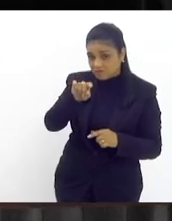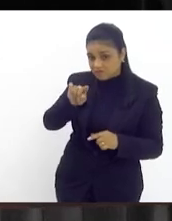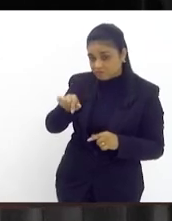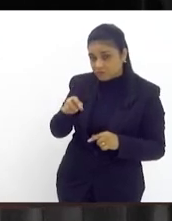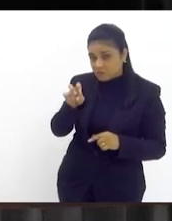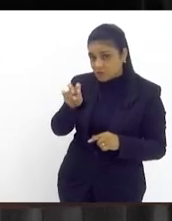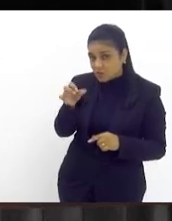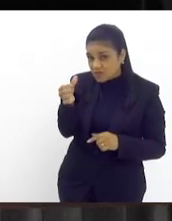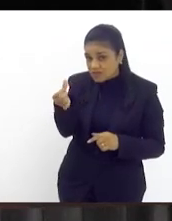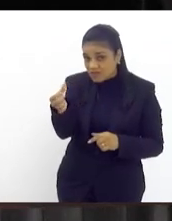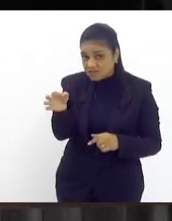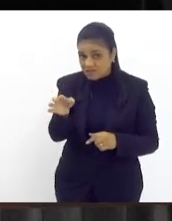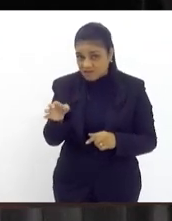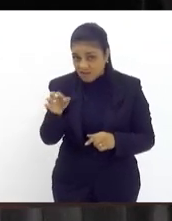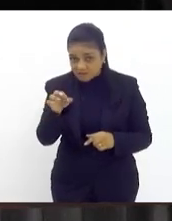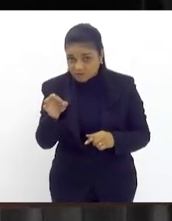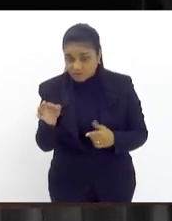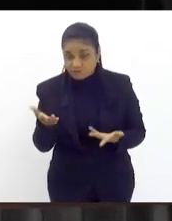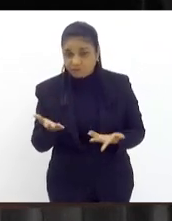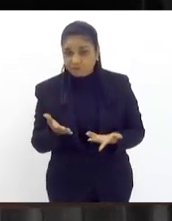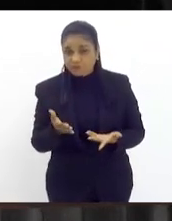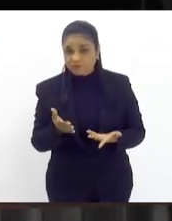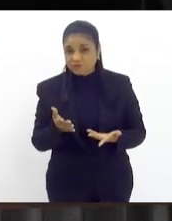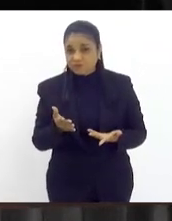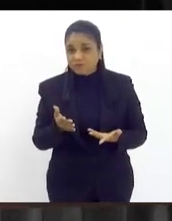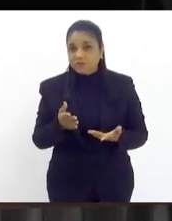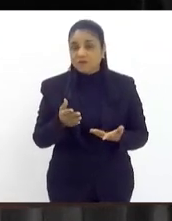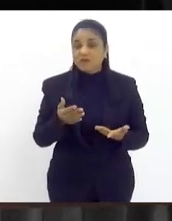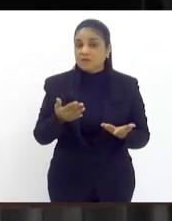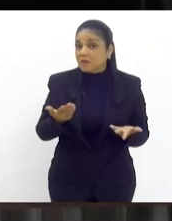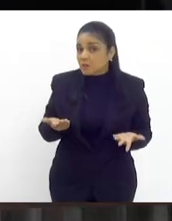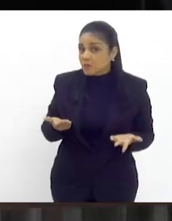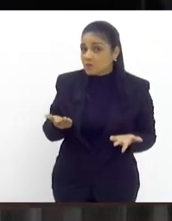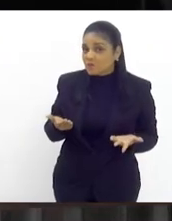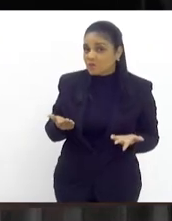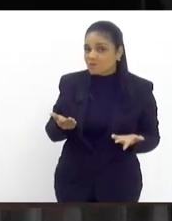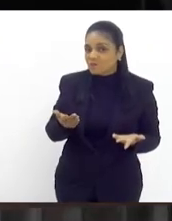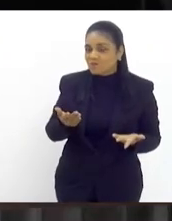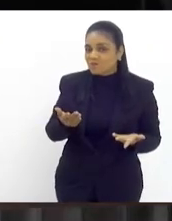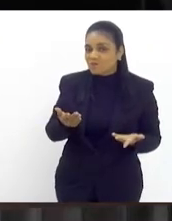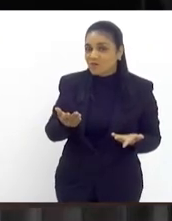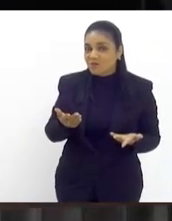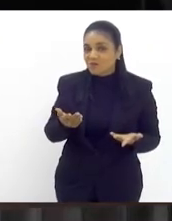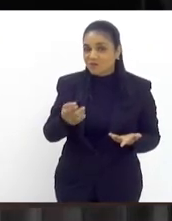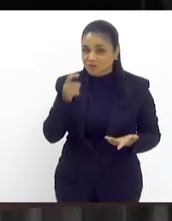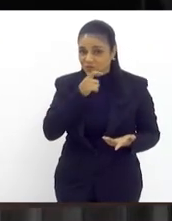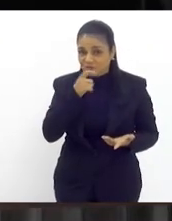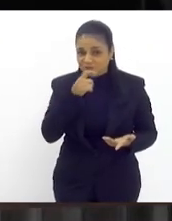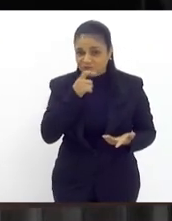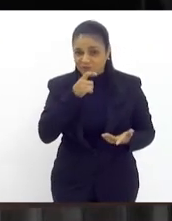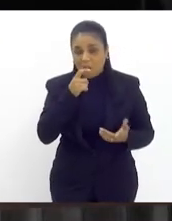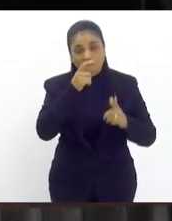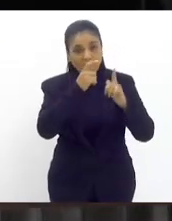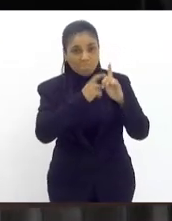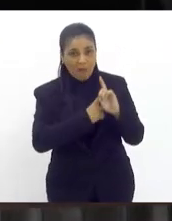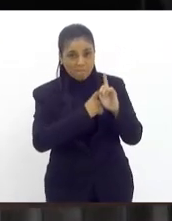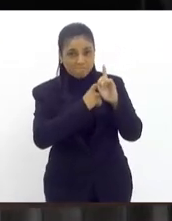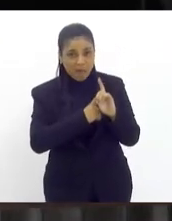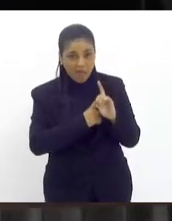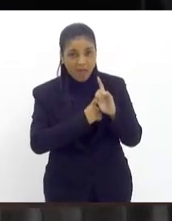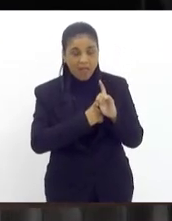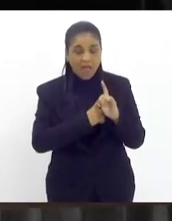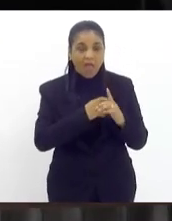centavos ou seja o caloteiro tira do salário das